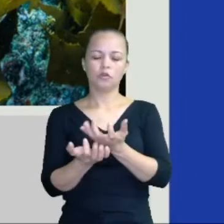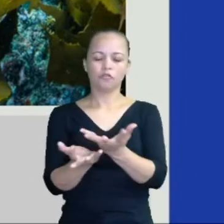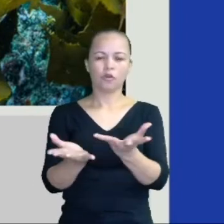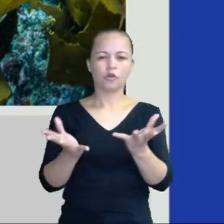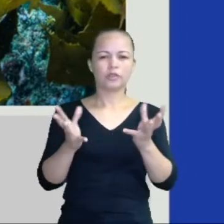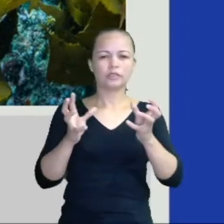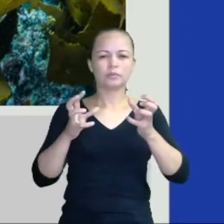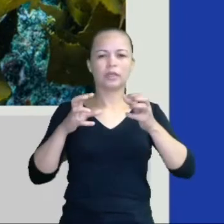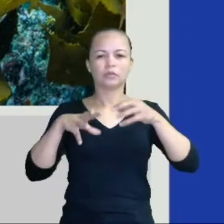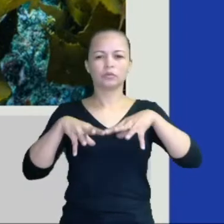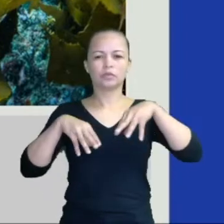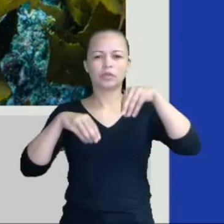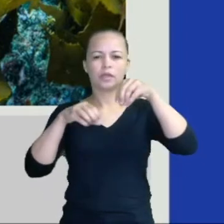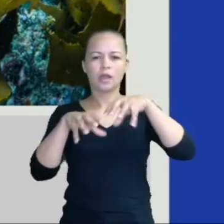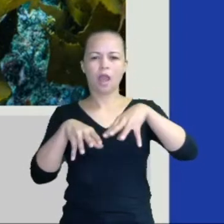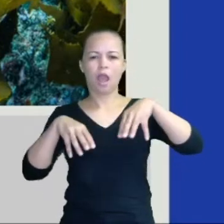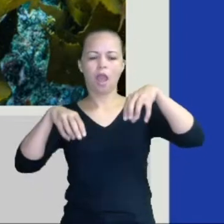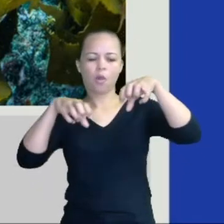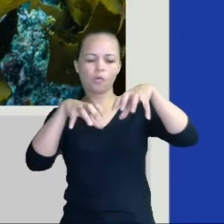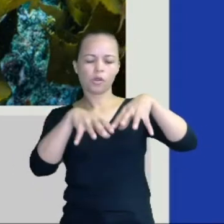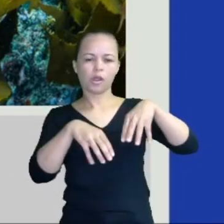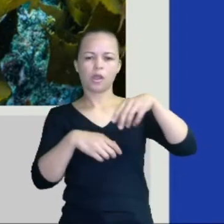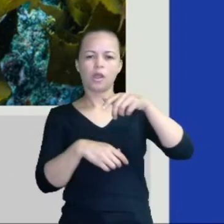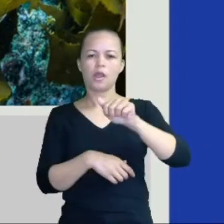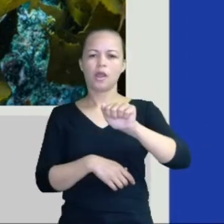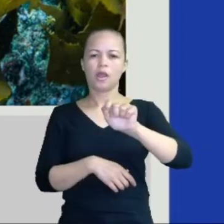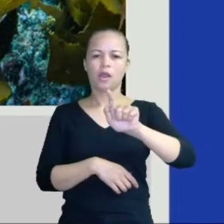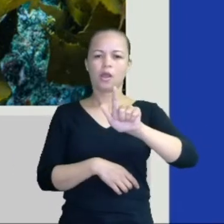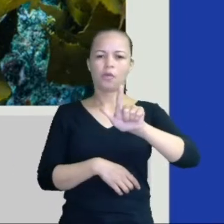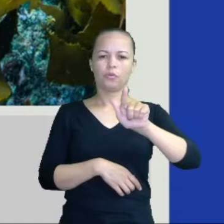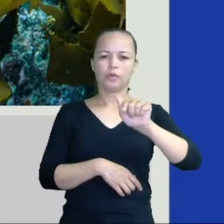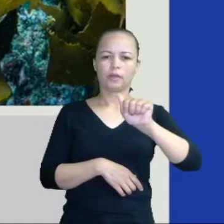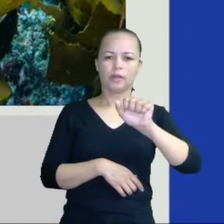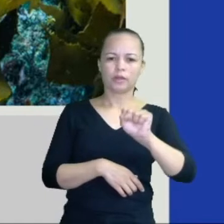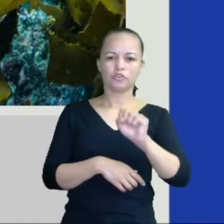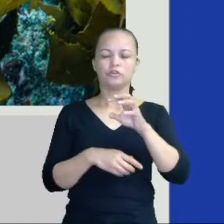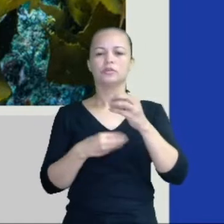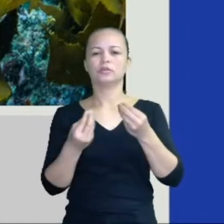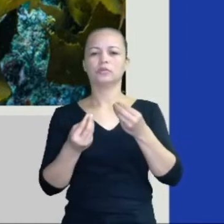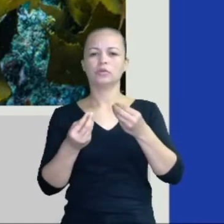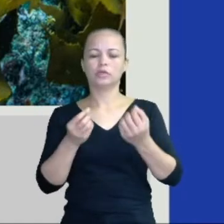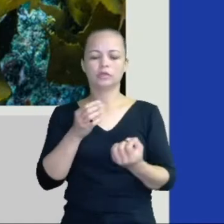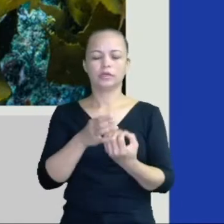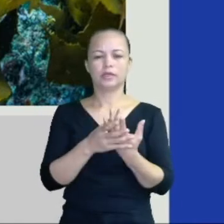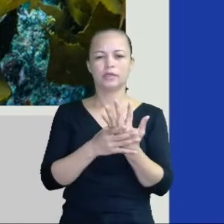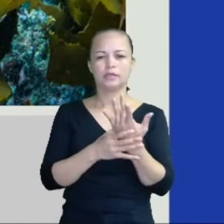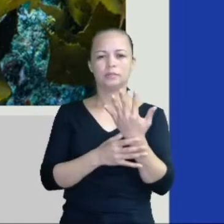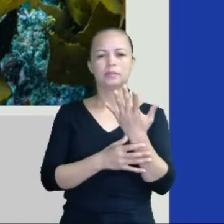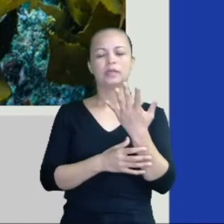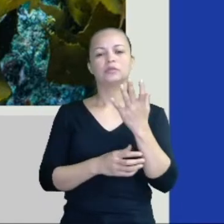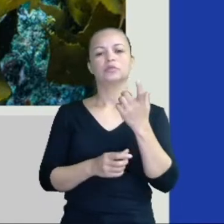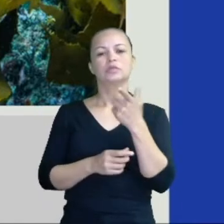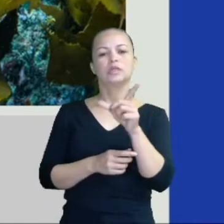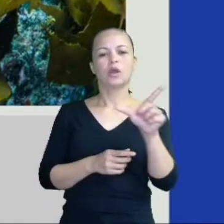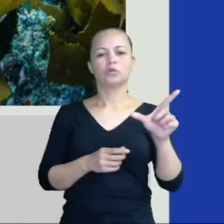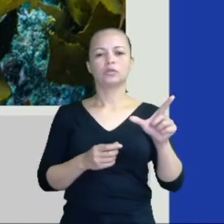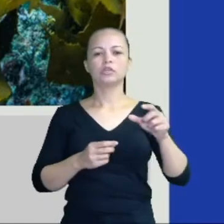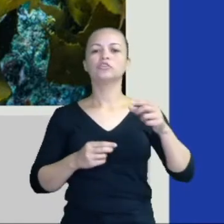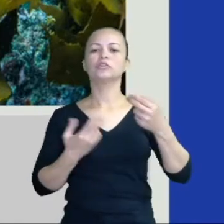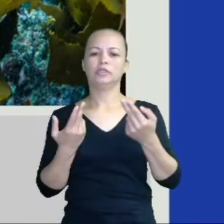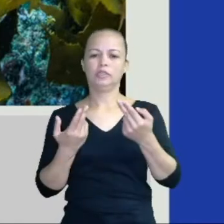algas ocorre quando elas encontram condições ideais de crescimento com altas concentrações de